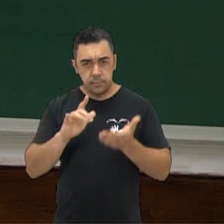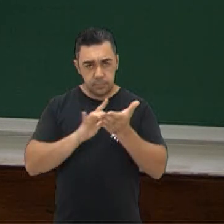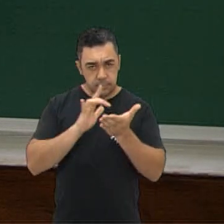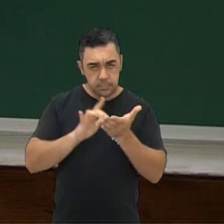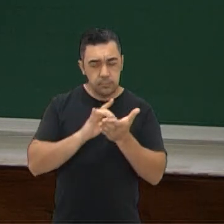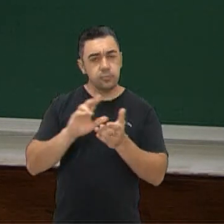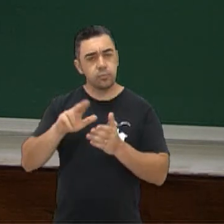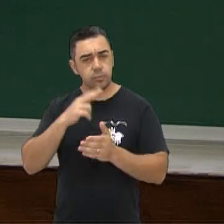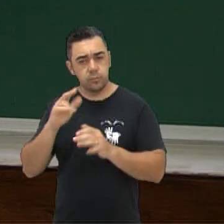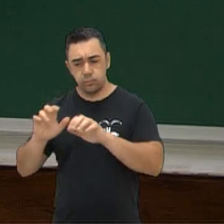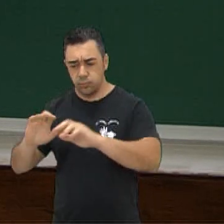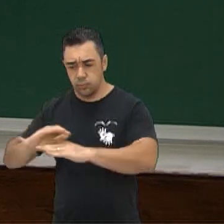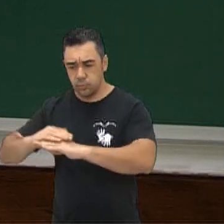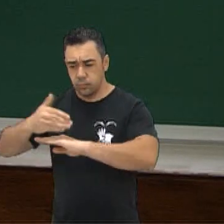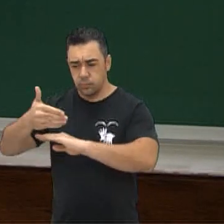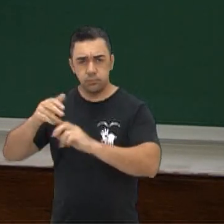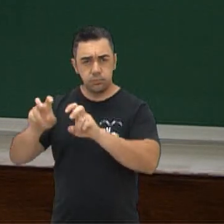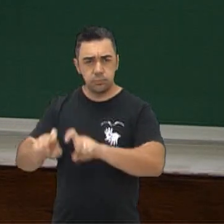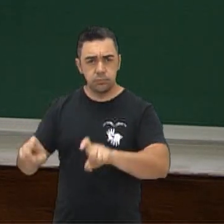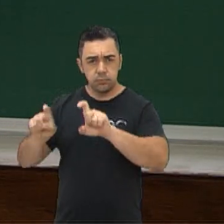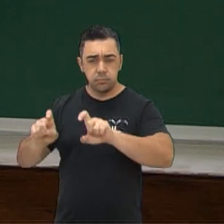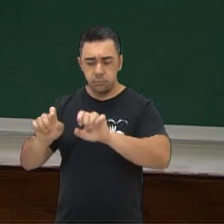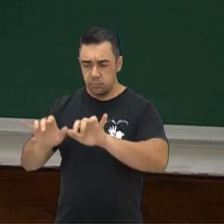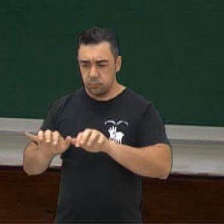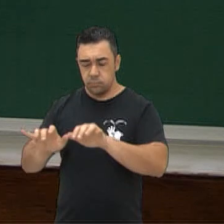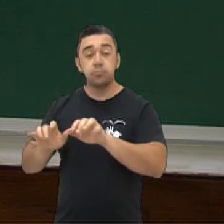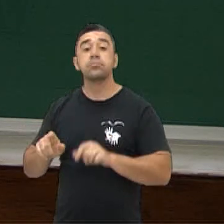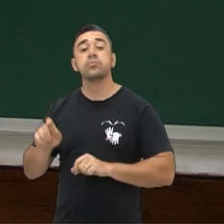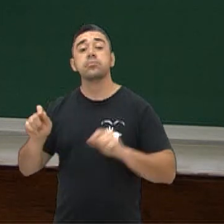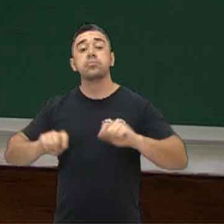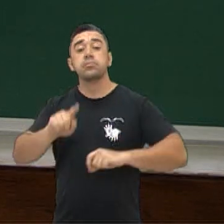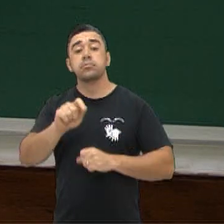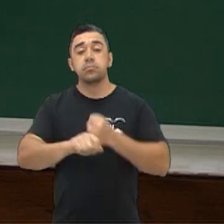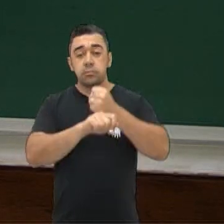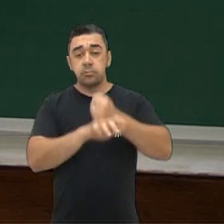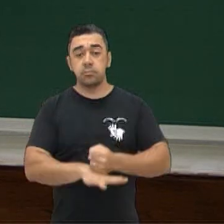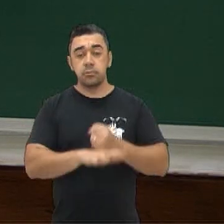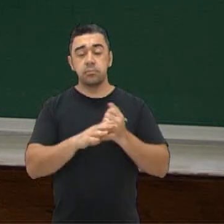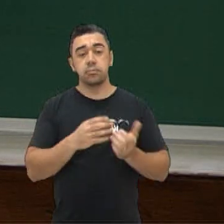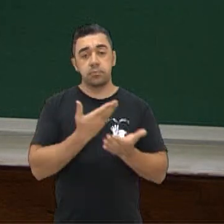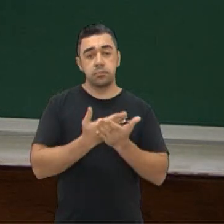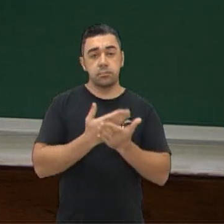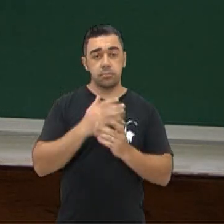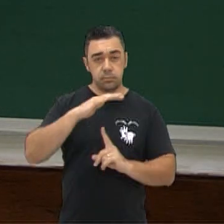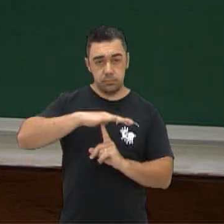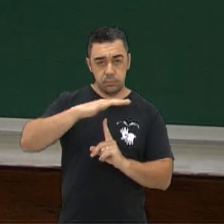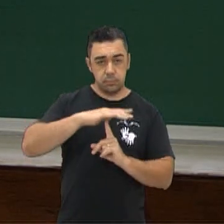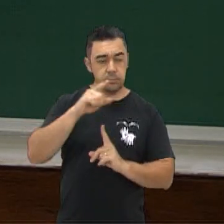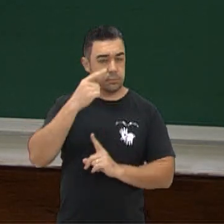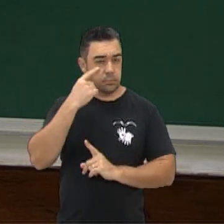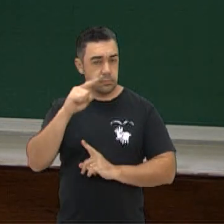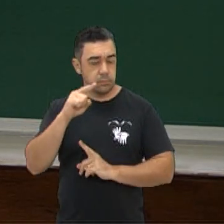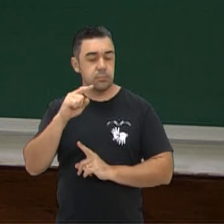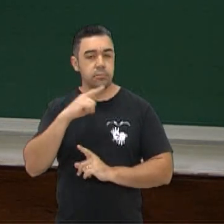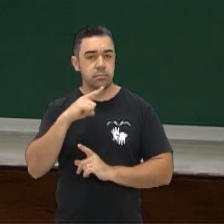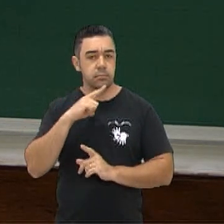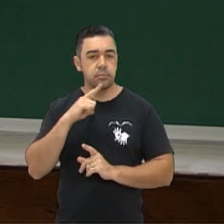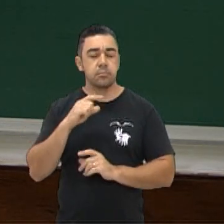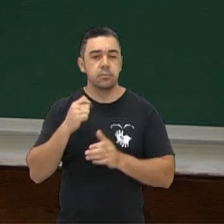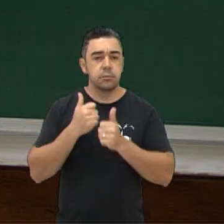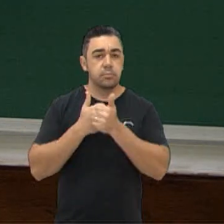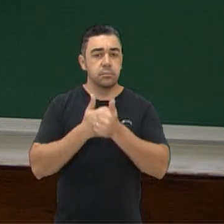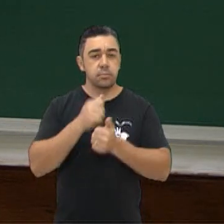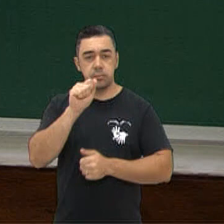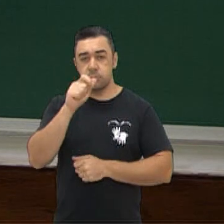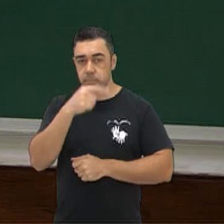casa, em algum celular, baixado o aplicativo Aula Paraná, fica logado com o @escola e não se